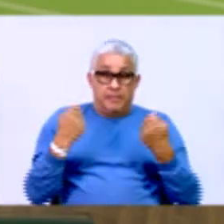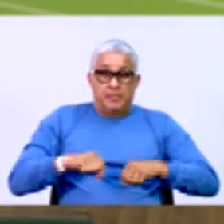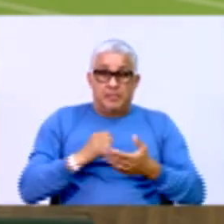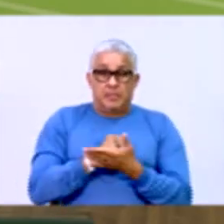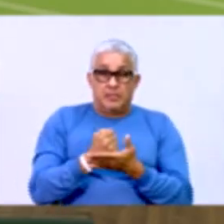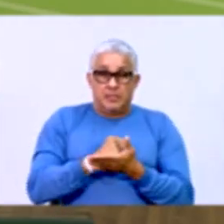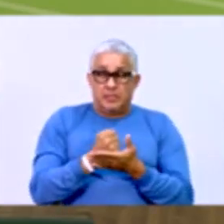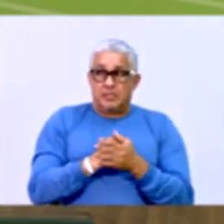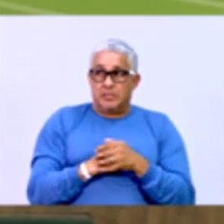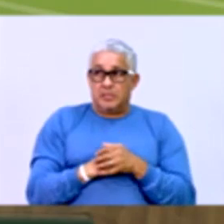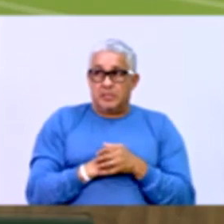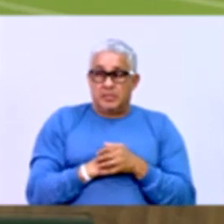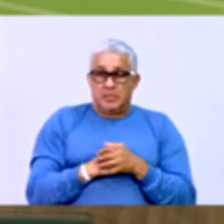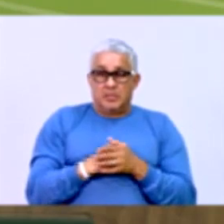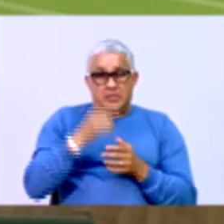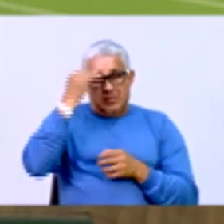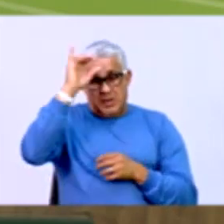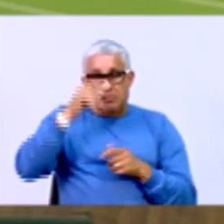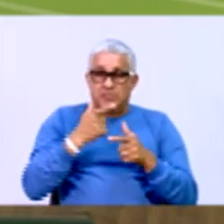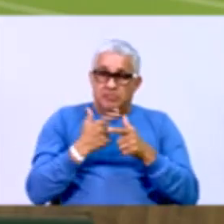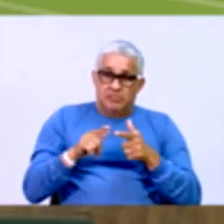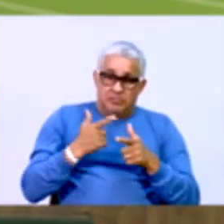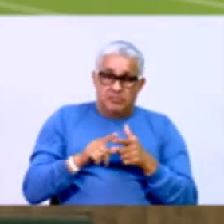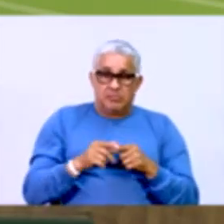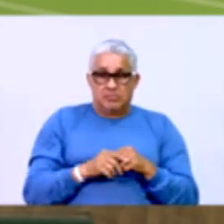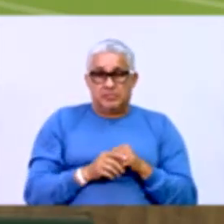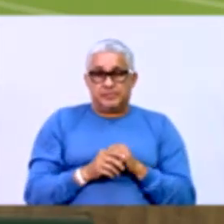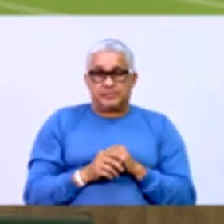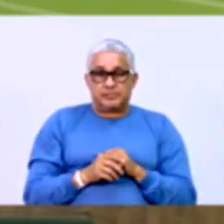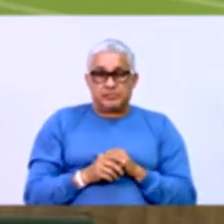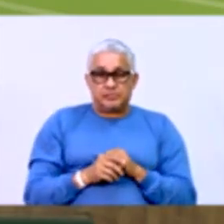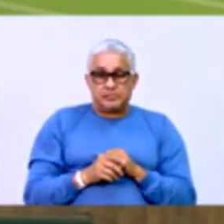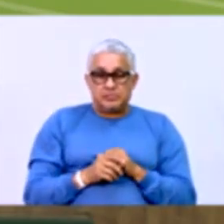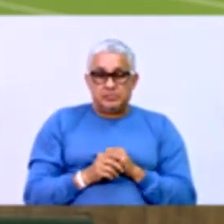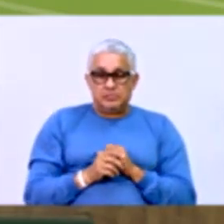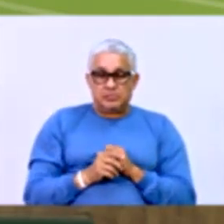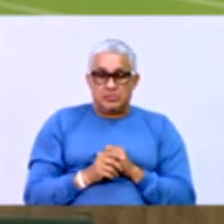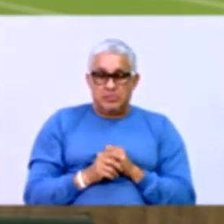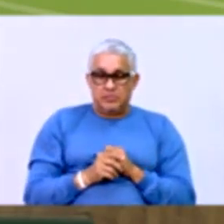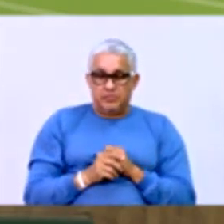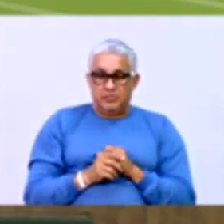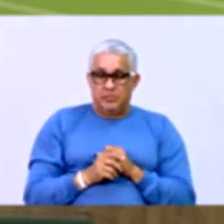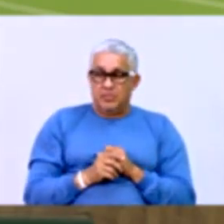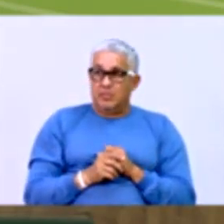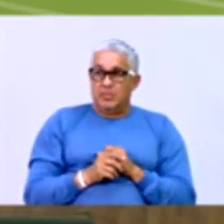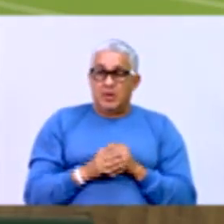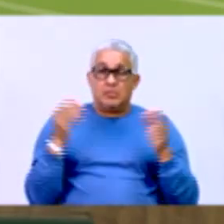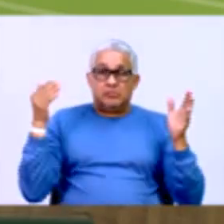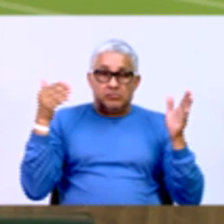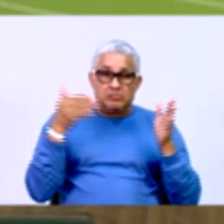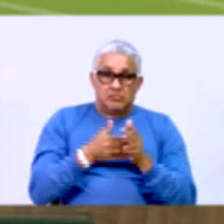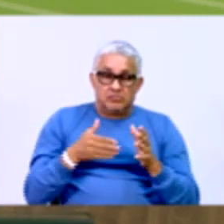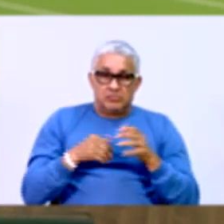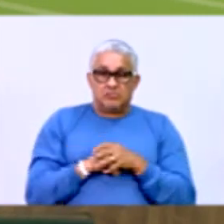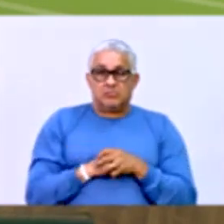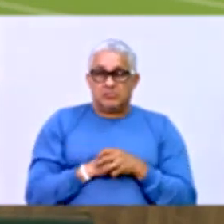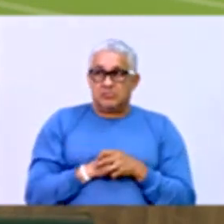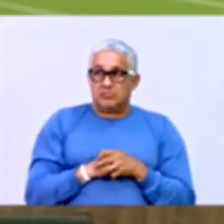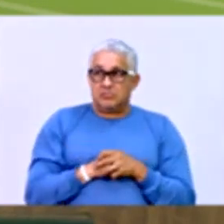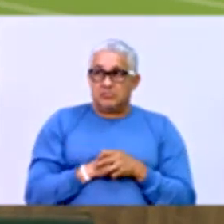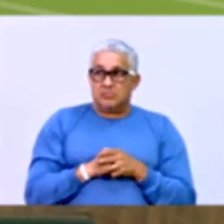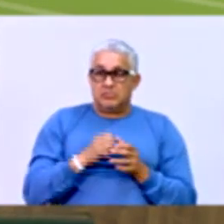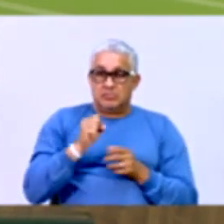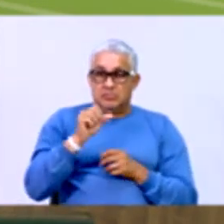gerar desorganização, para não gerar problemas. Né? E a última, né, era